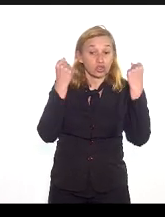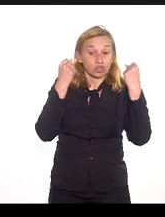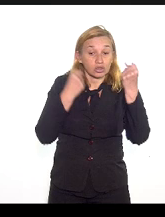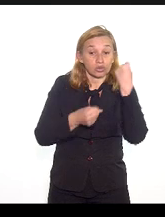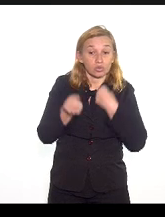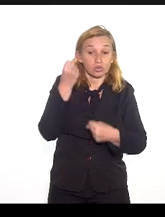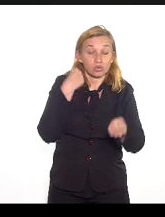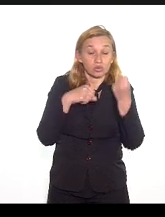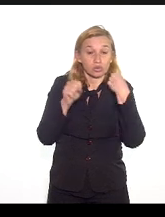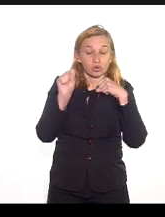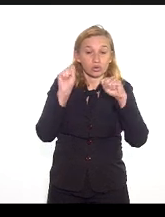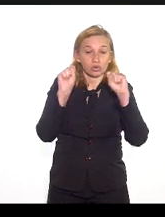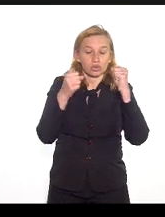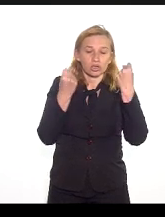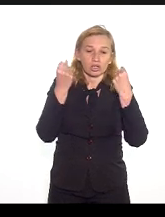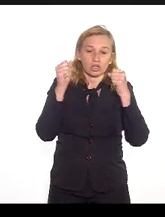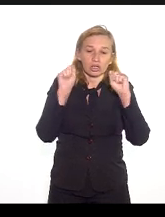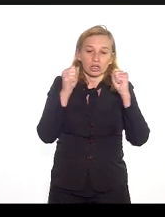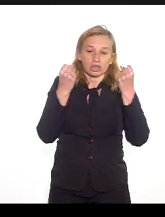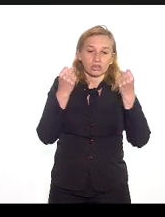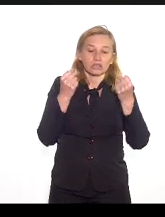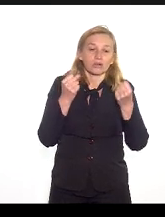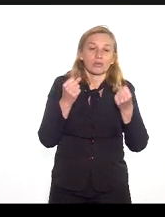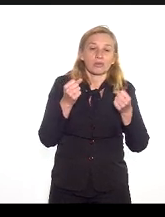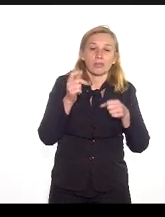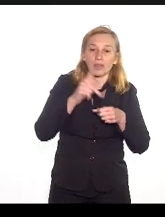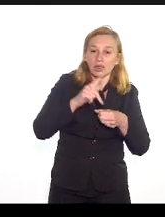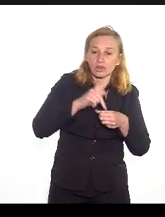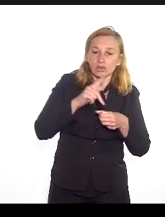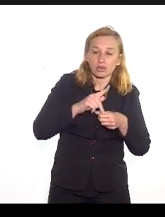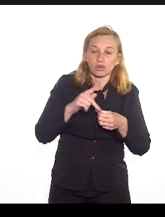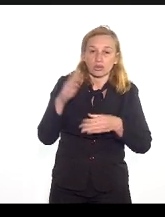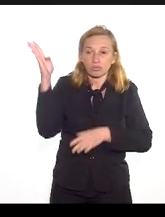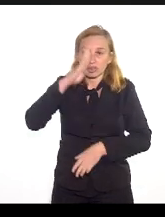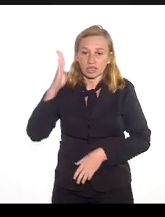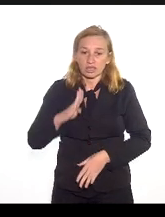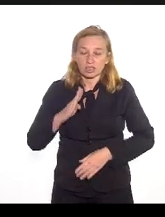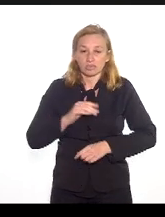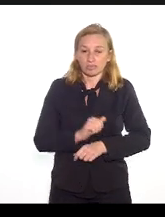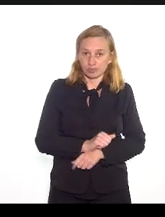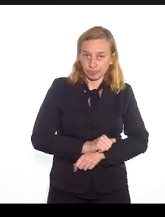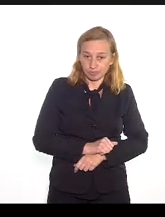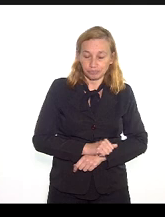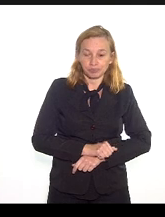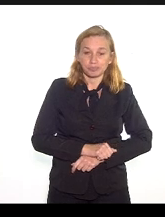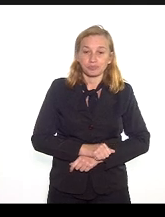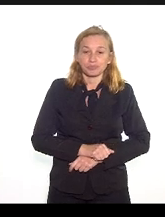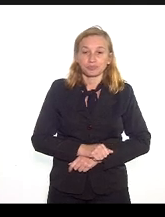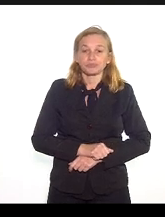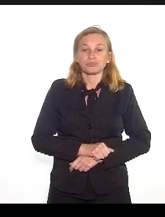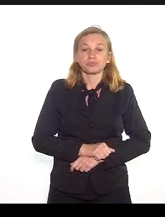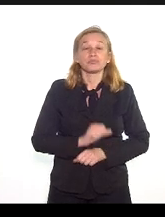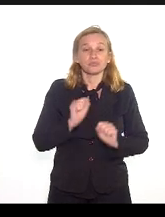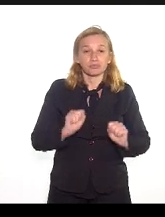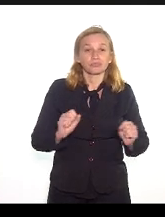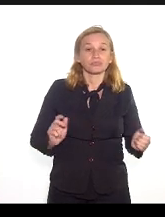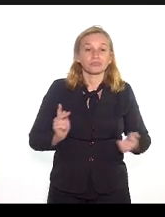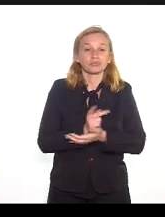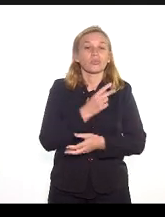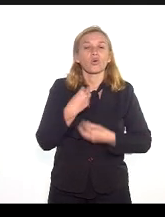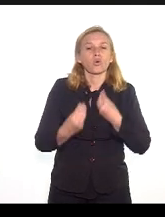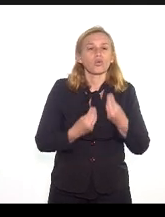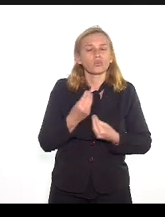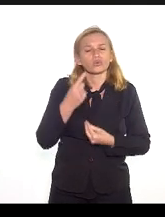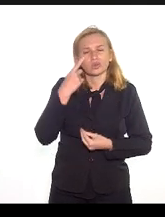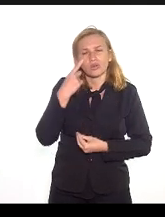né, do qual o Rio de Janeiro é o principal hospedeiro, né, pode acontecer? Como é que o senhor